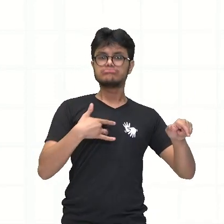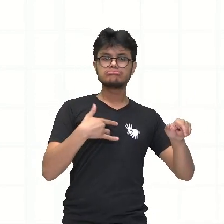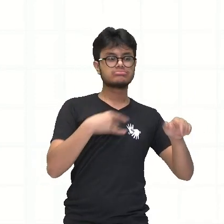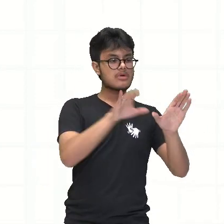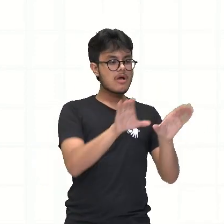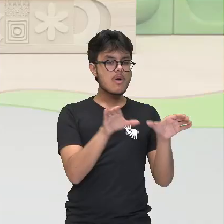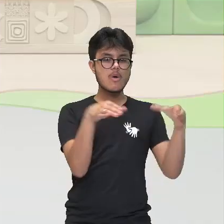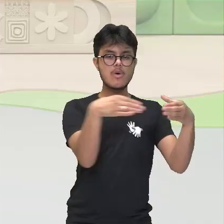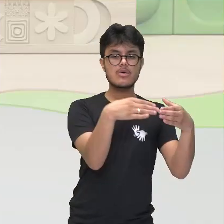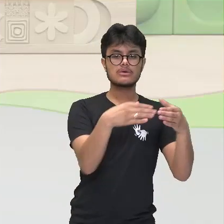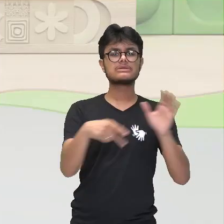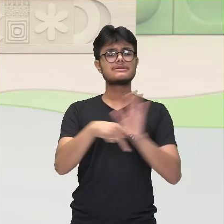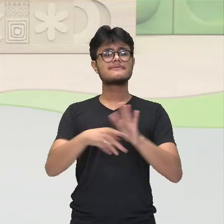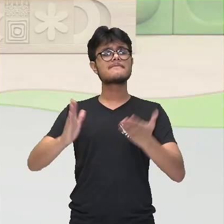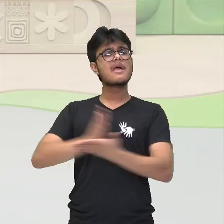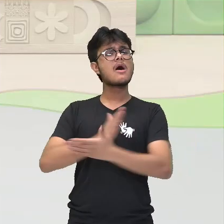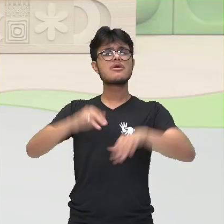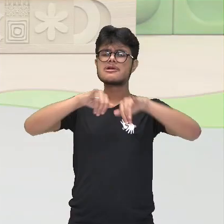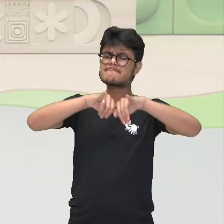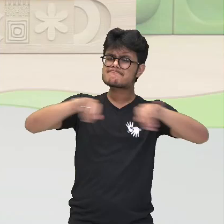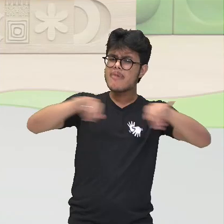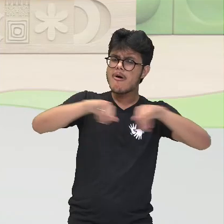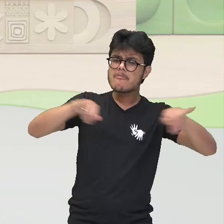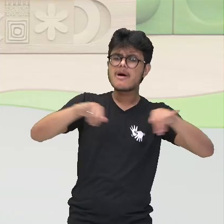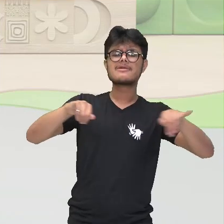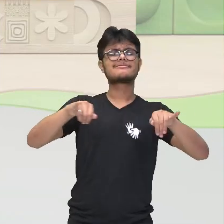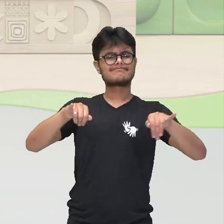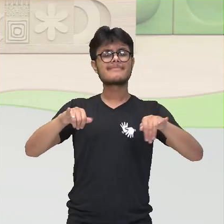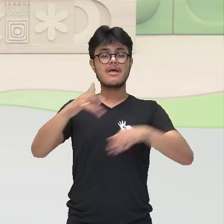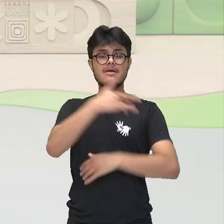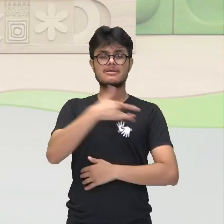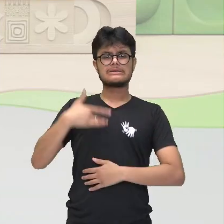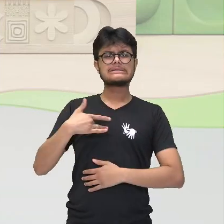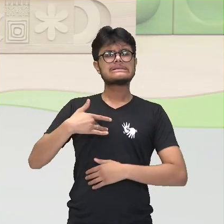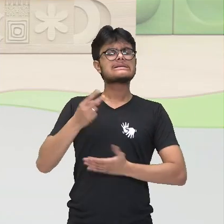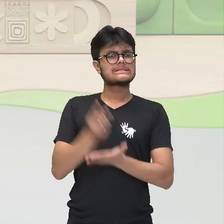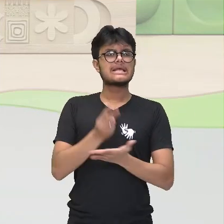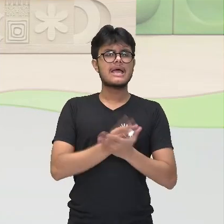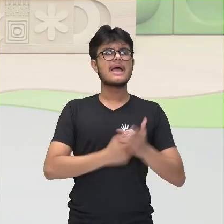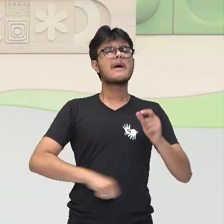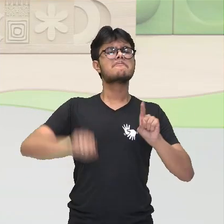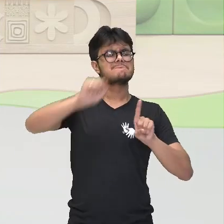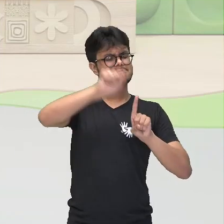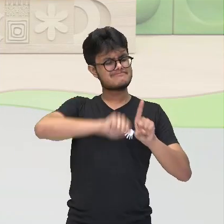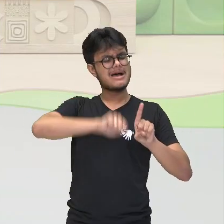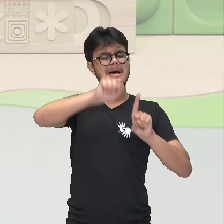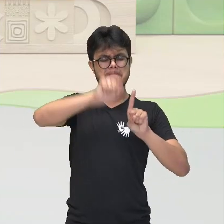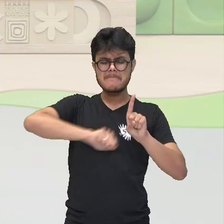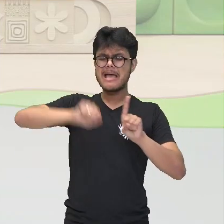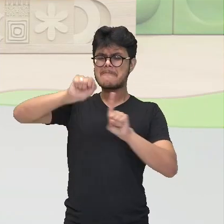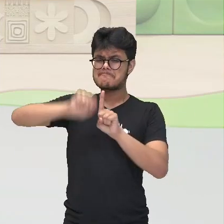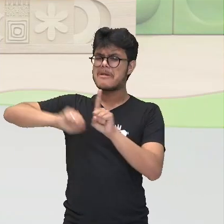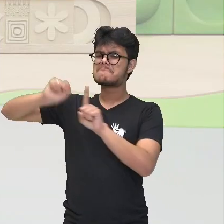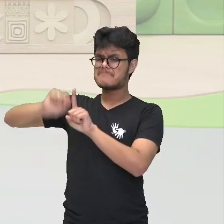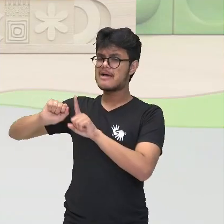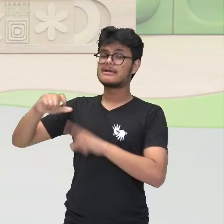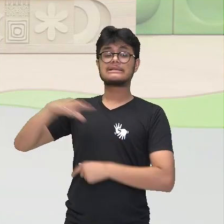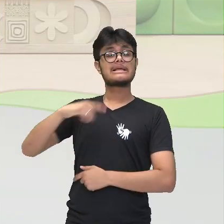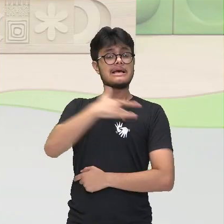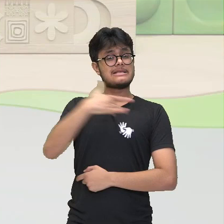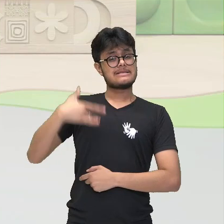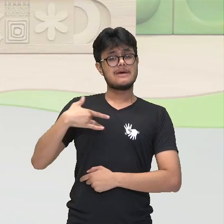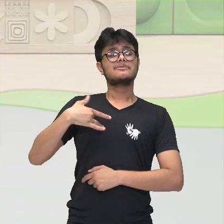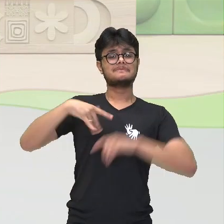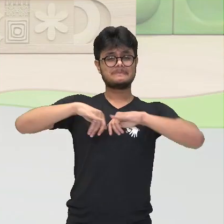pouquinho também das campanhas que acontecem. Né? A gente sabe que todo mês tem uma campanha específica e a saúde coletiva está relacionada